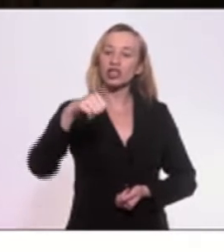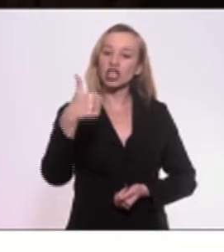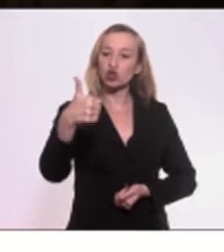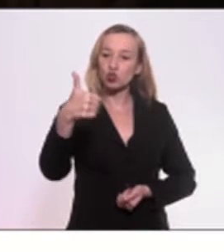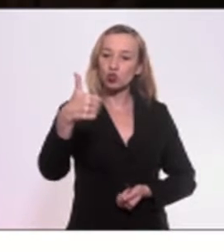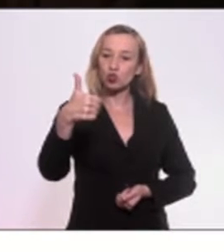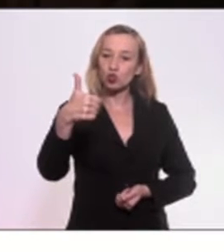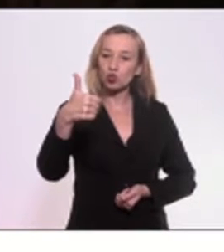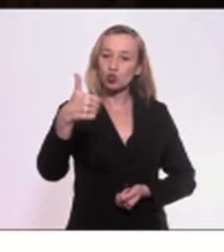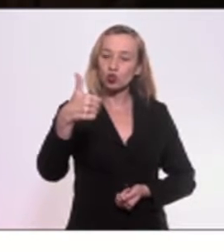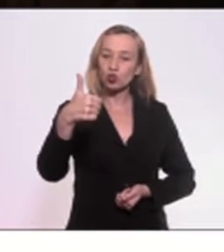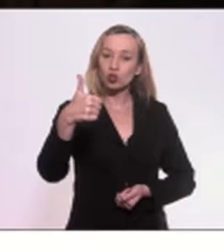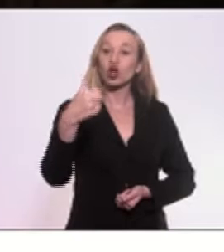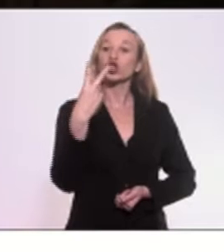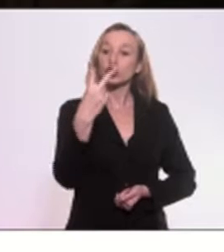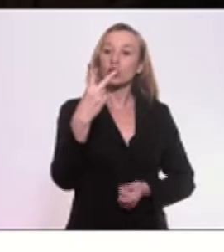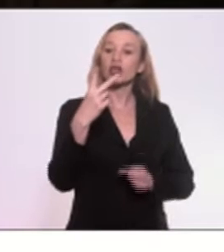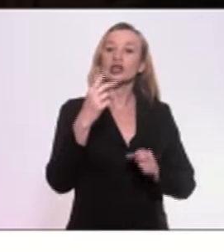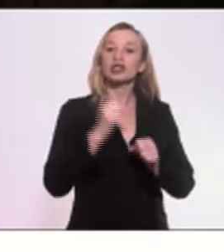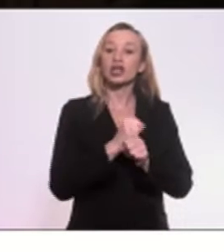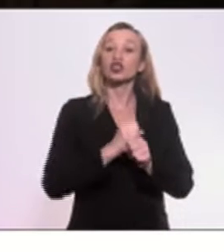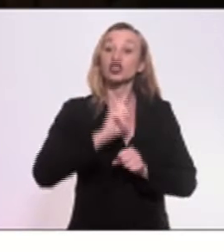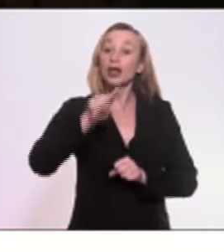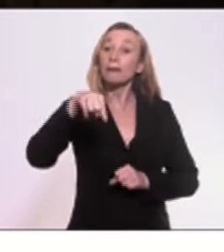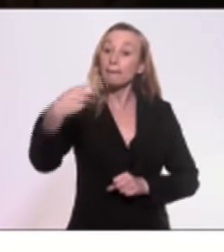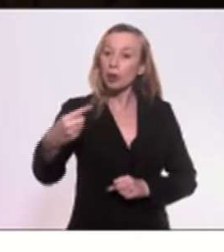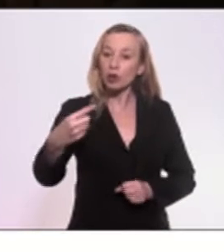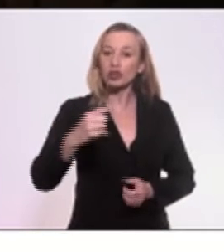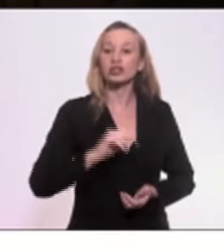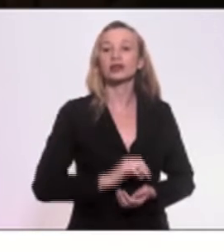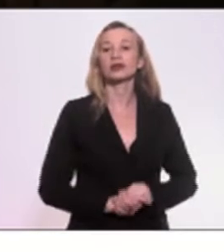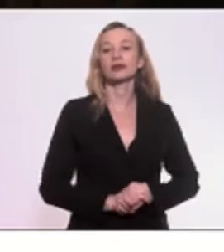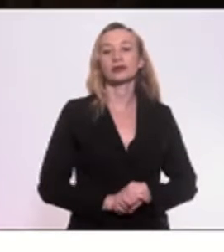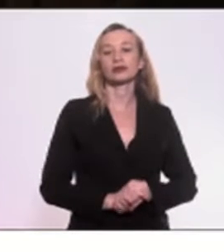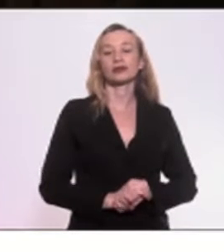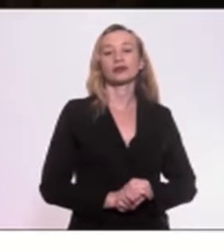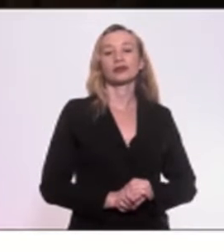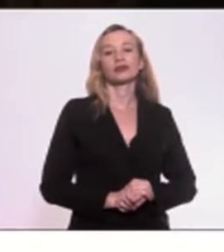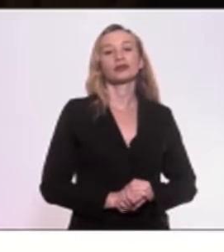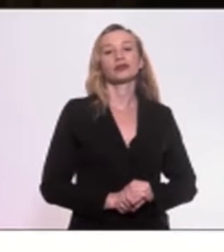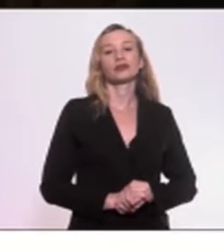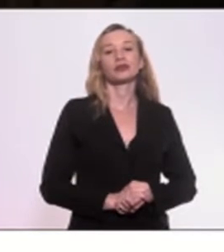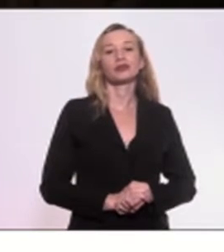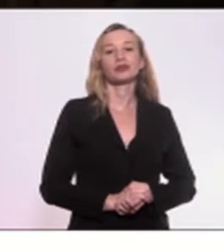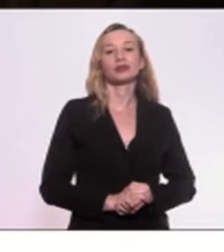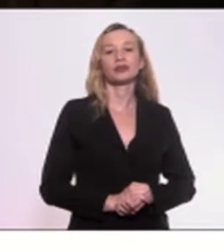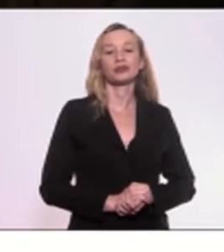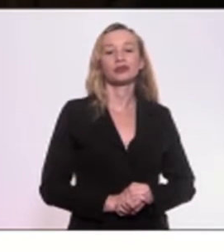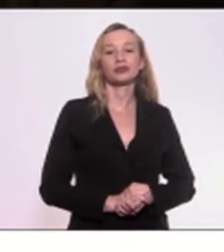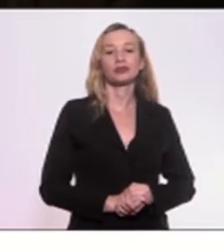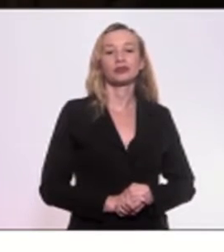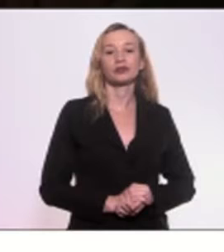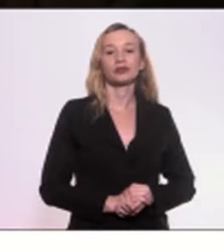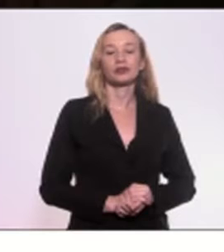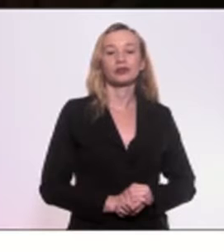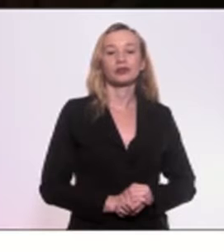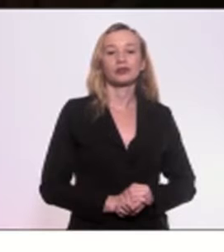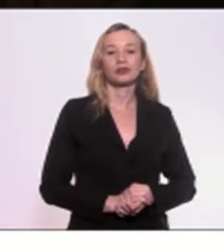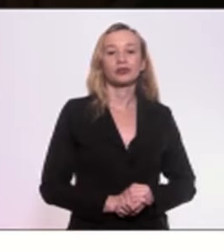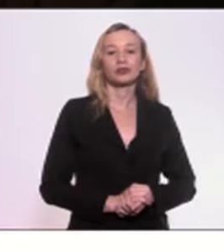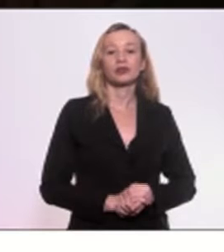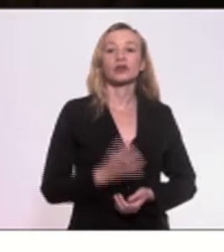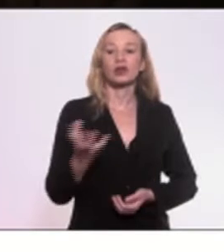1891, 2 anos depois, de abrigar a